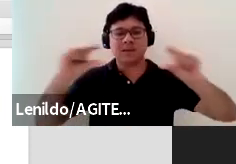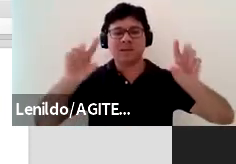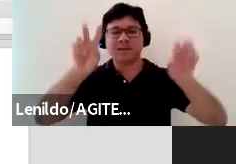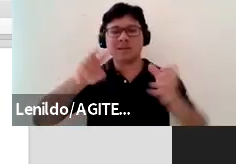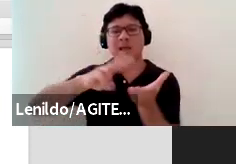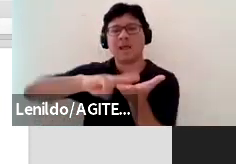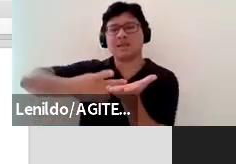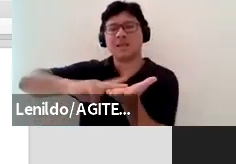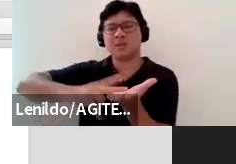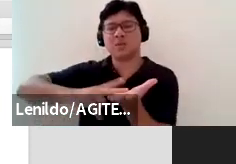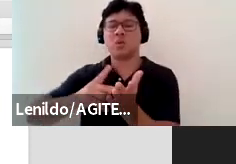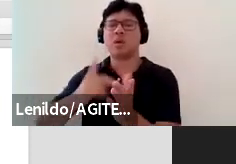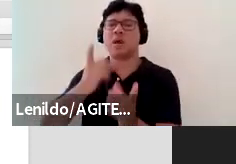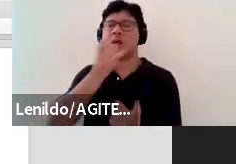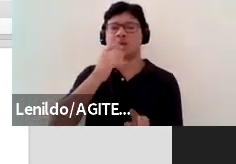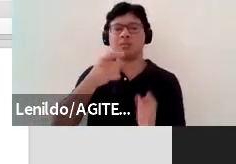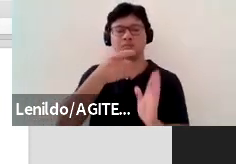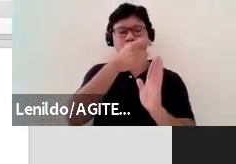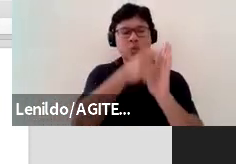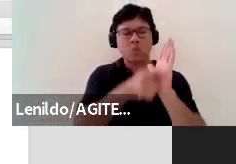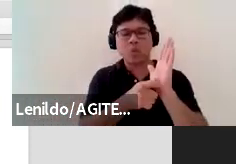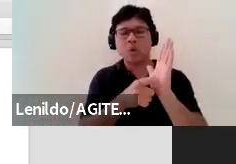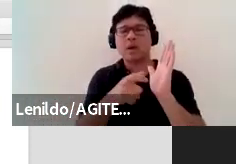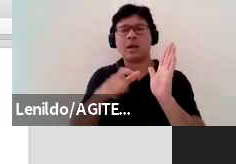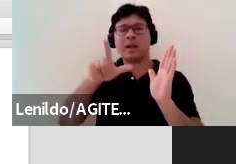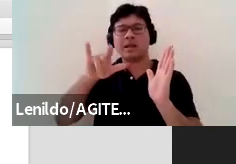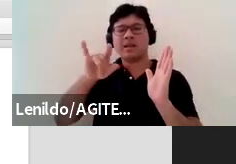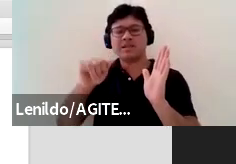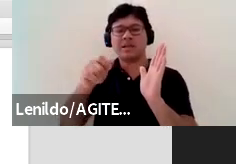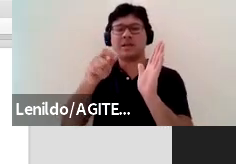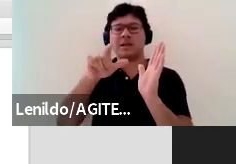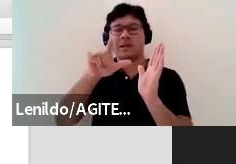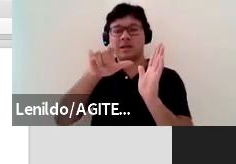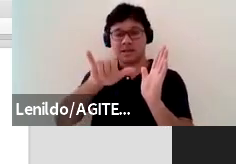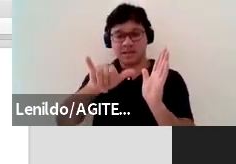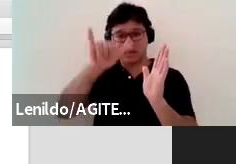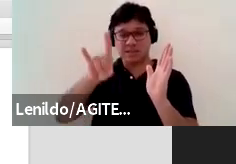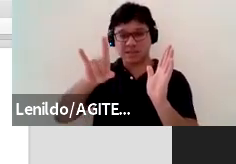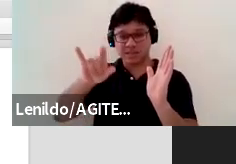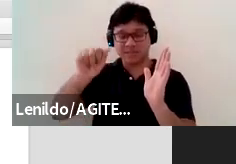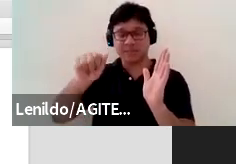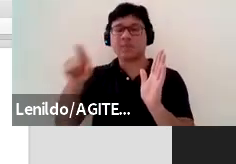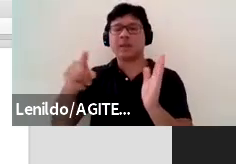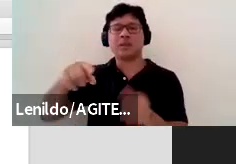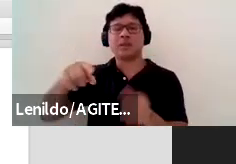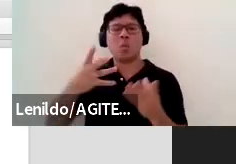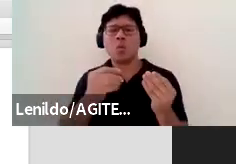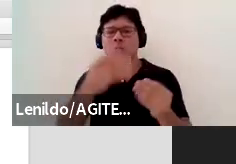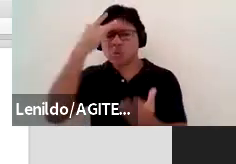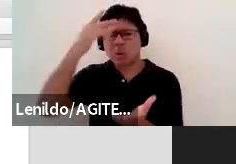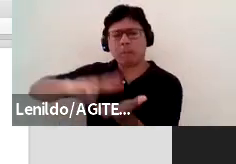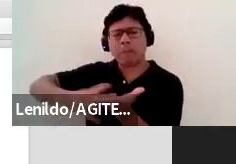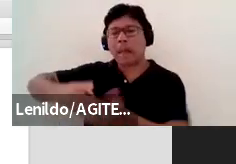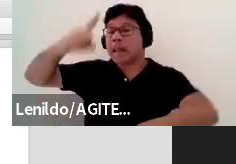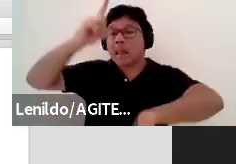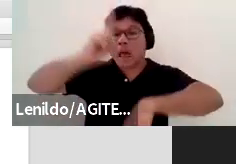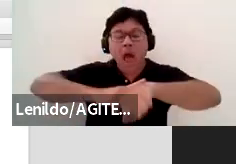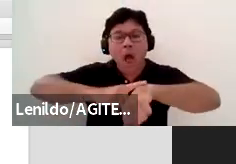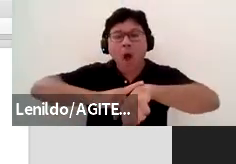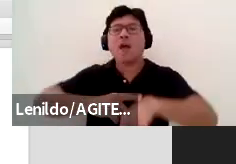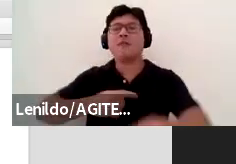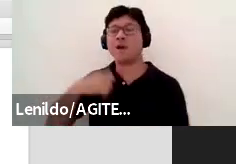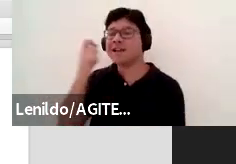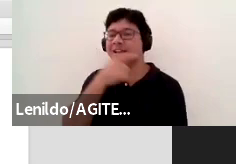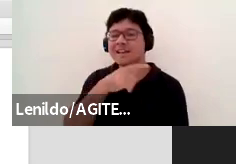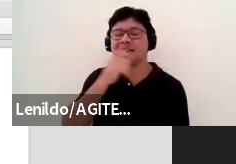mini conto da Lydia Davis, foi super legal, tivemos 25 pessoas traduzindo ali na hora, foi